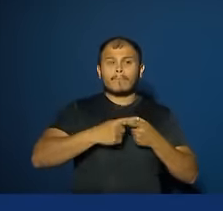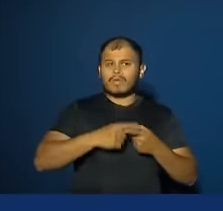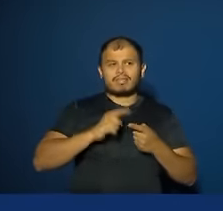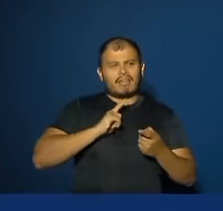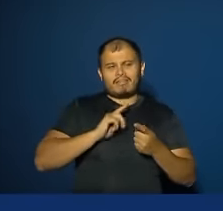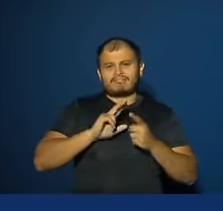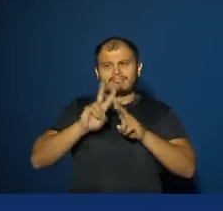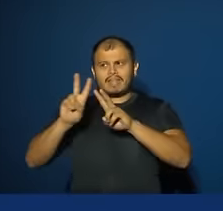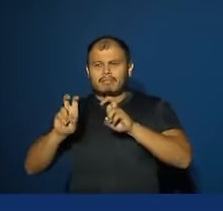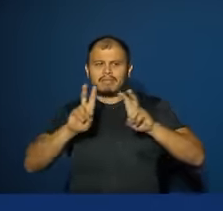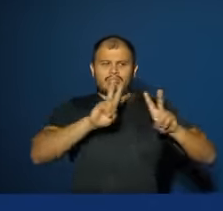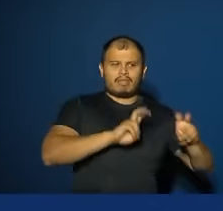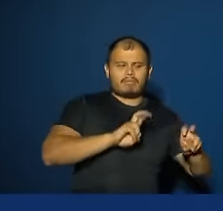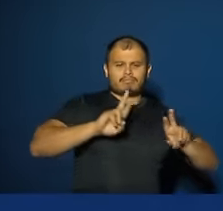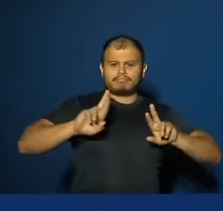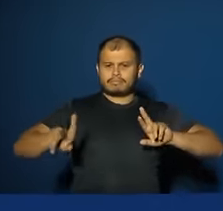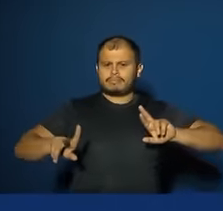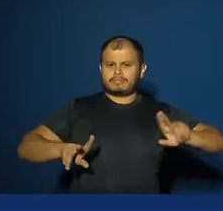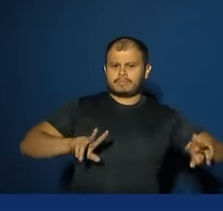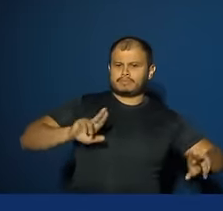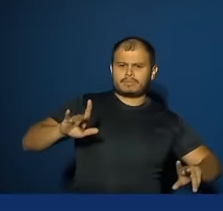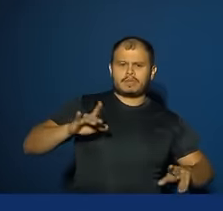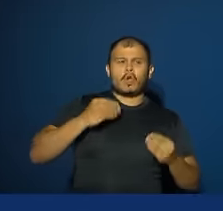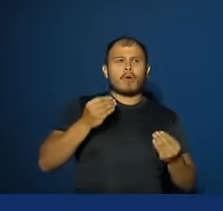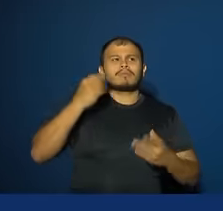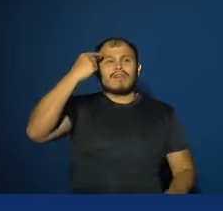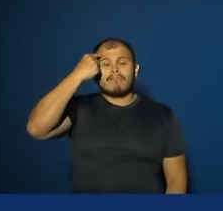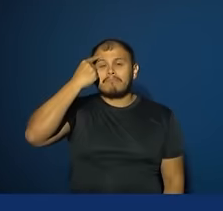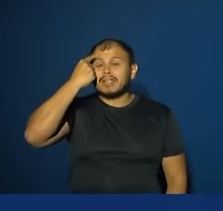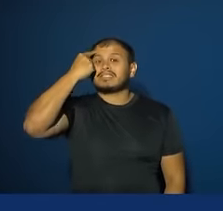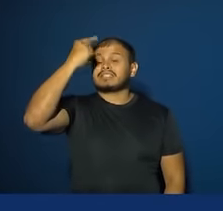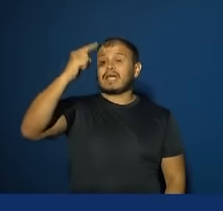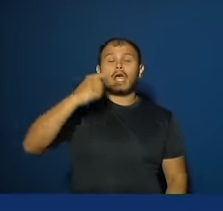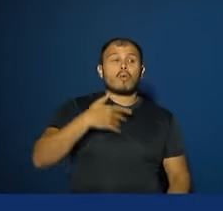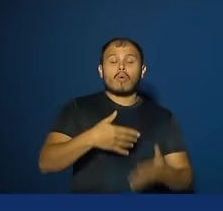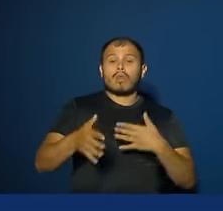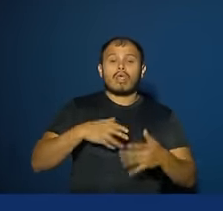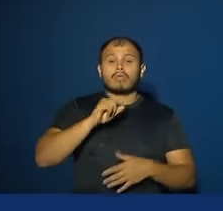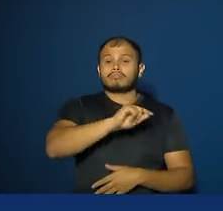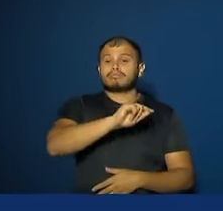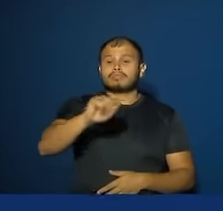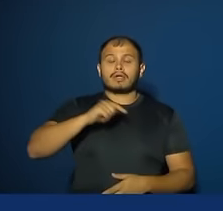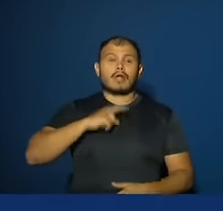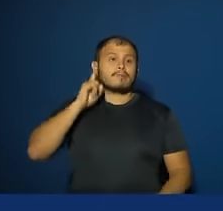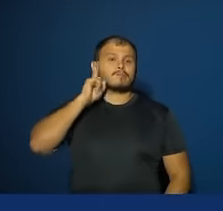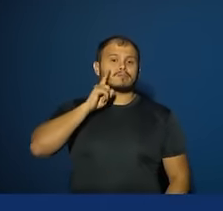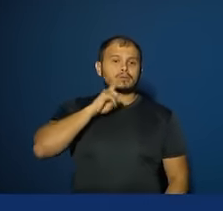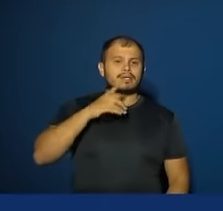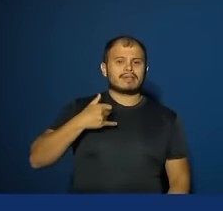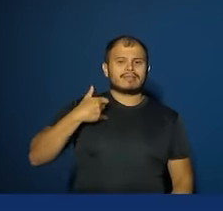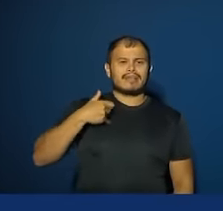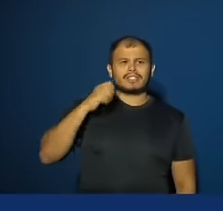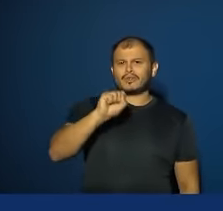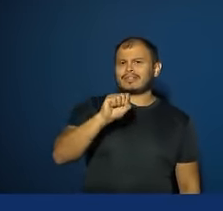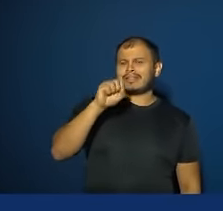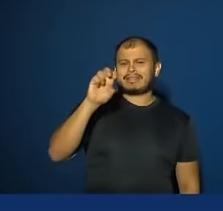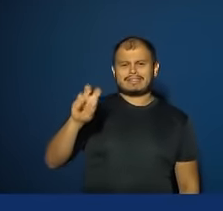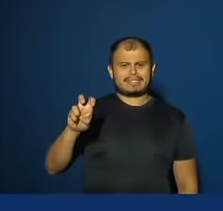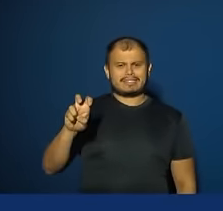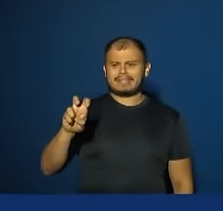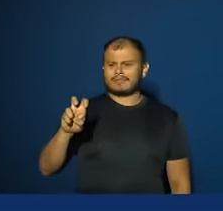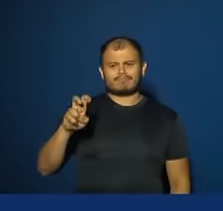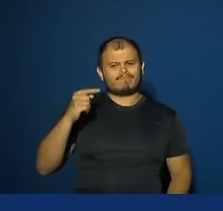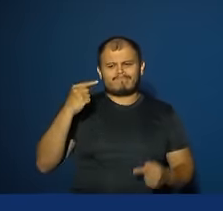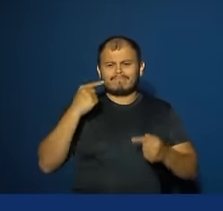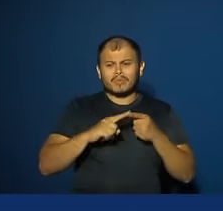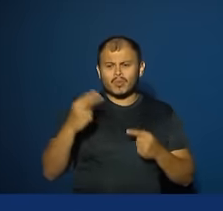Diferentes né olha não dá para imaginar alguém qualquer um de nós né e gerenciando os Estados Unidos aos 85 anos de idade parece